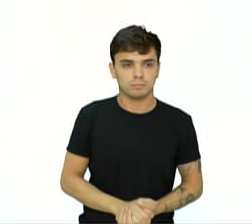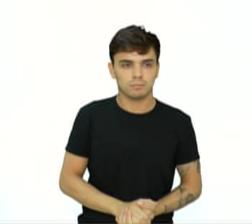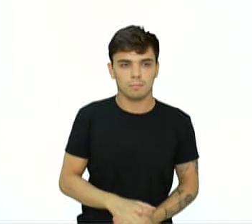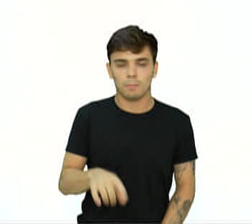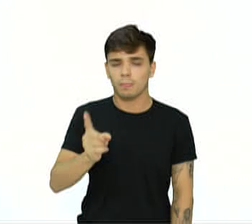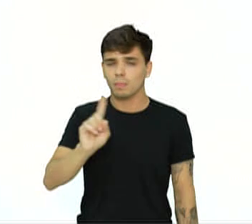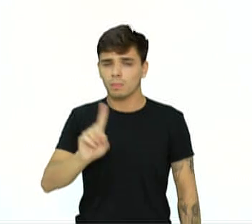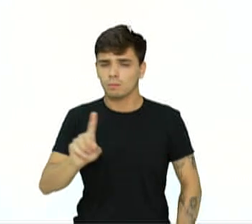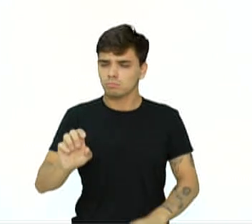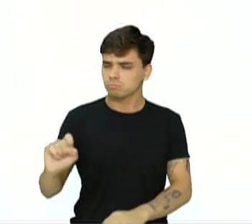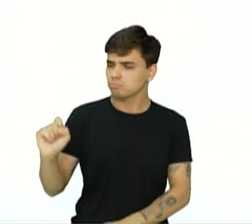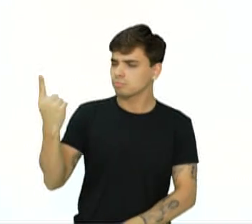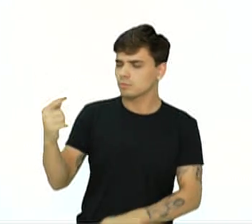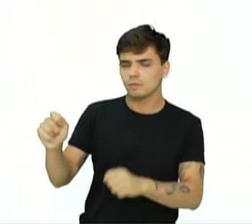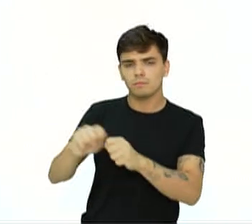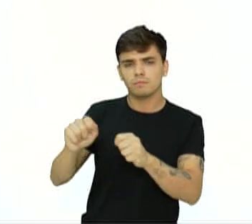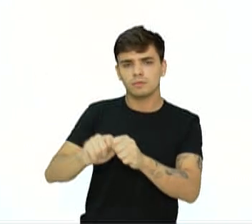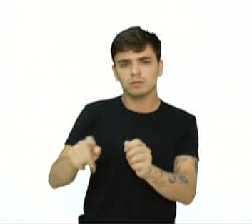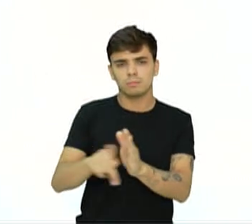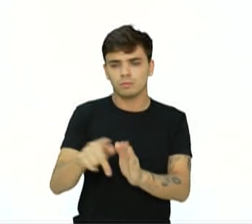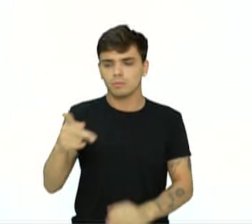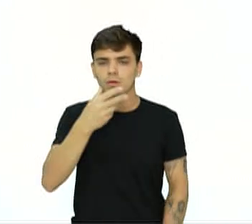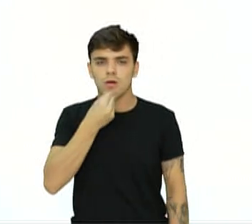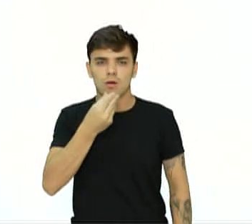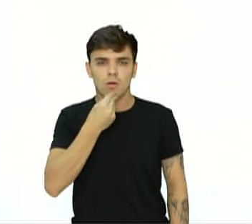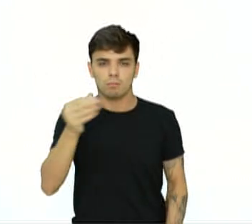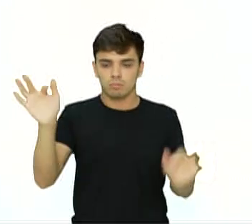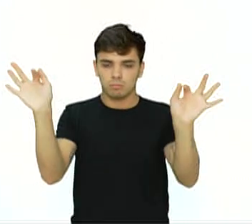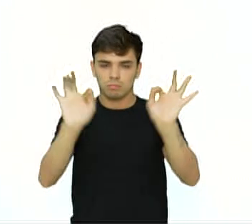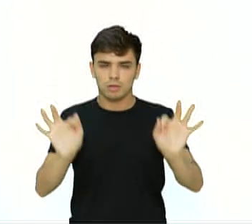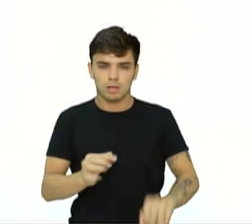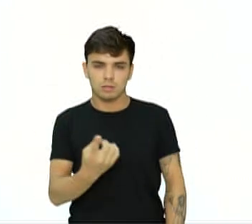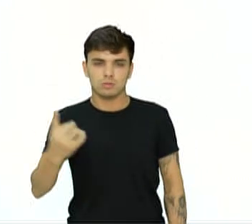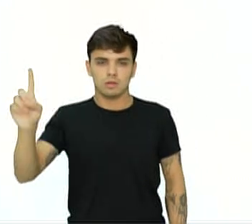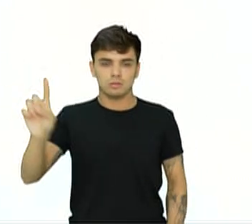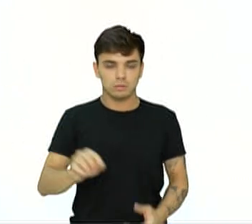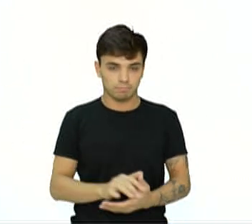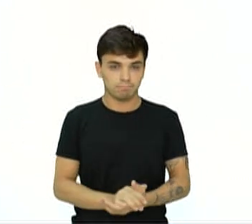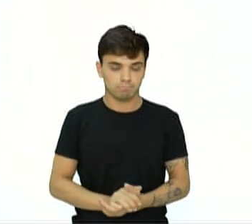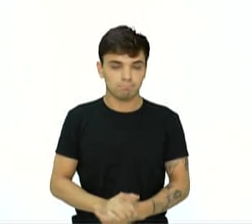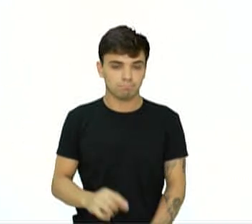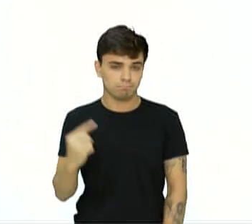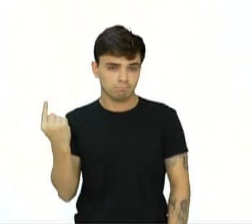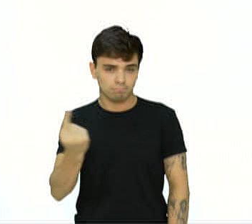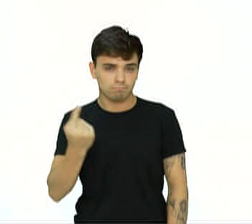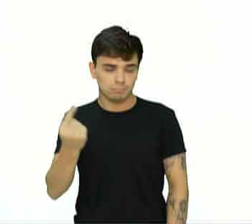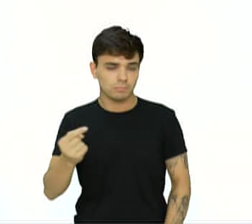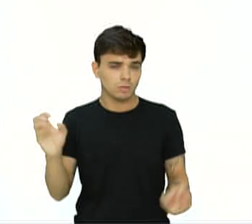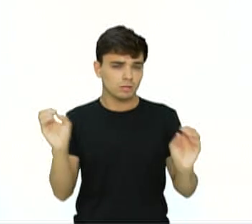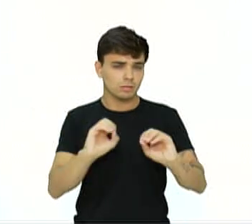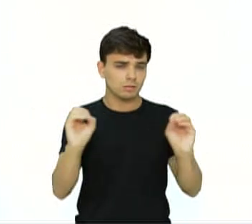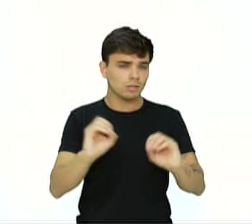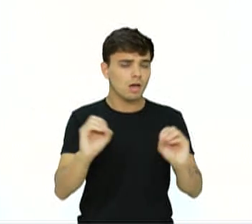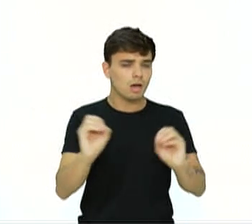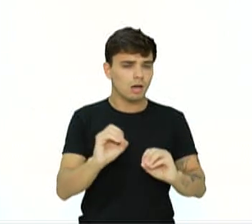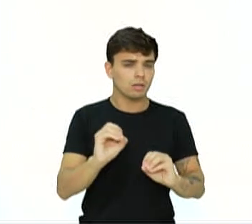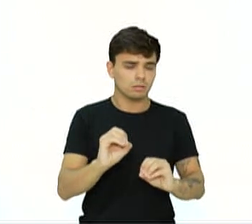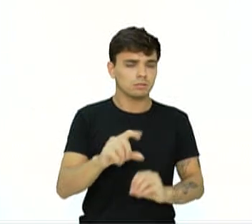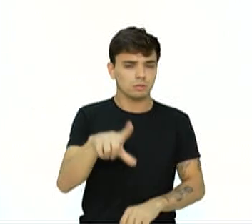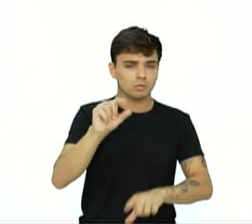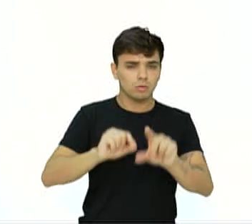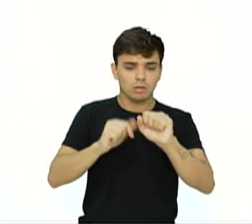menos estranho seria fazer do homem feliz um solitário, pois ninguém escolheria a posse do